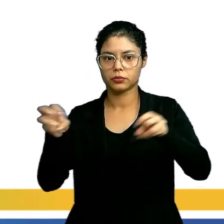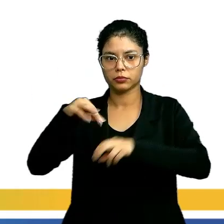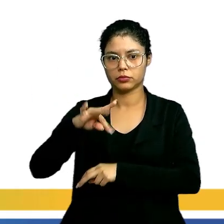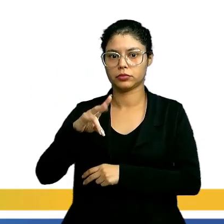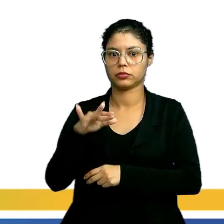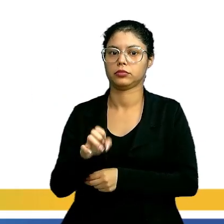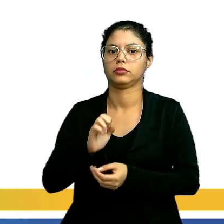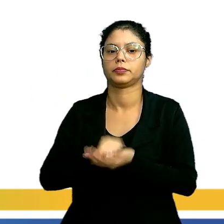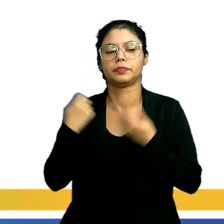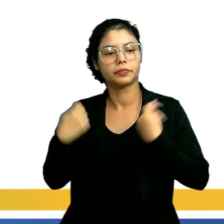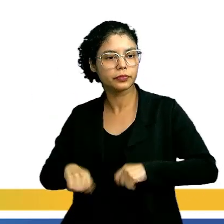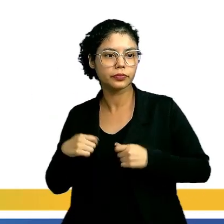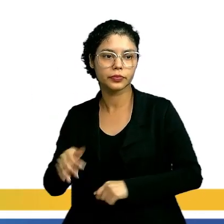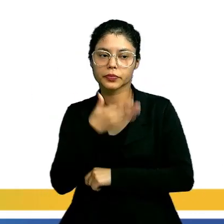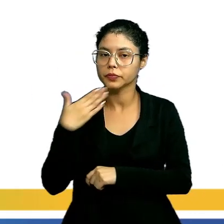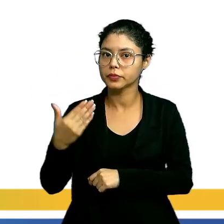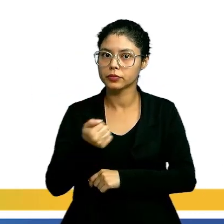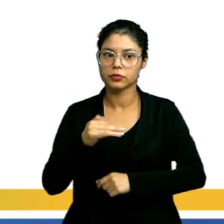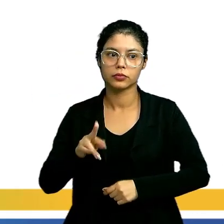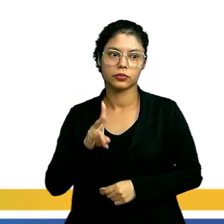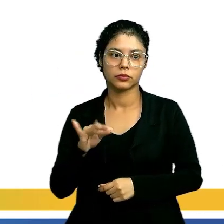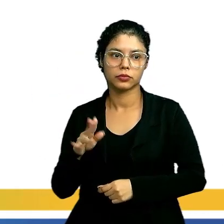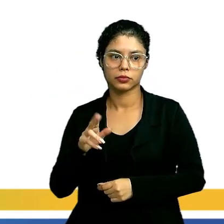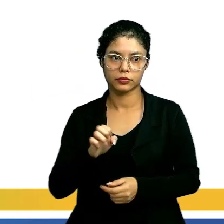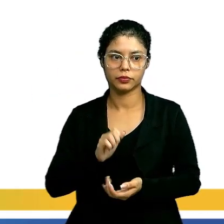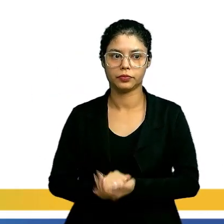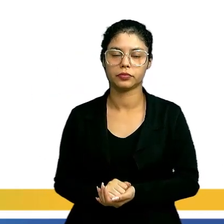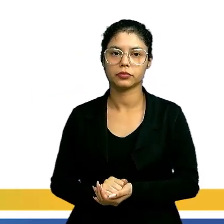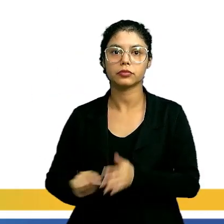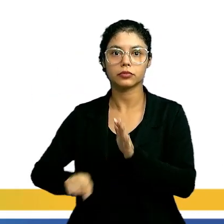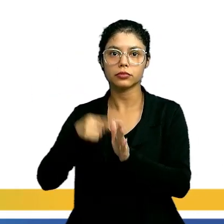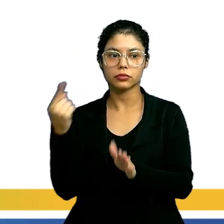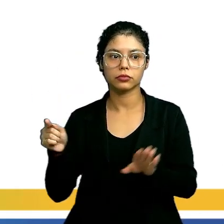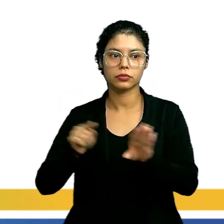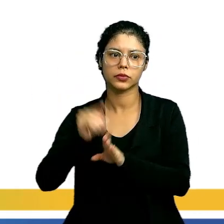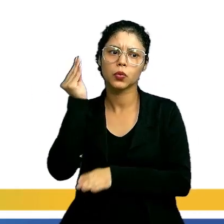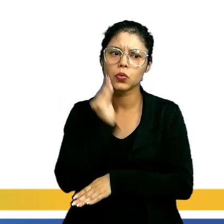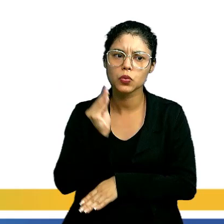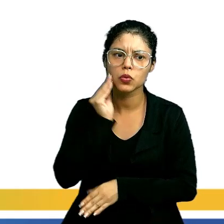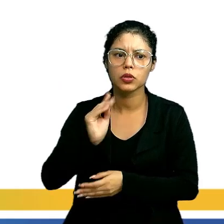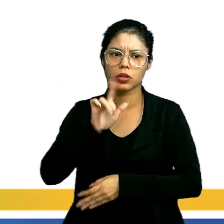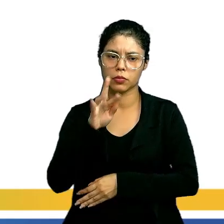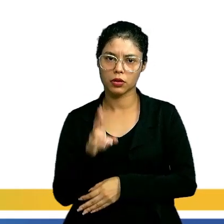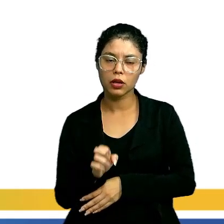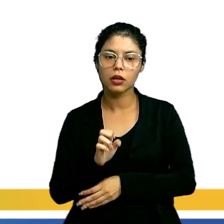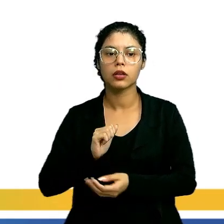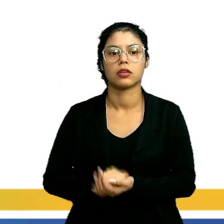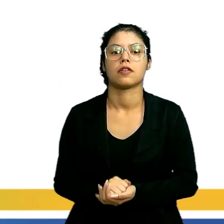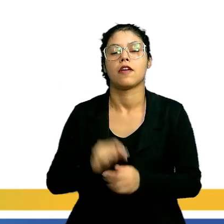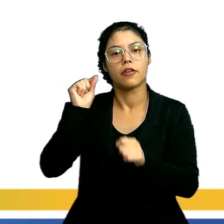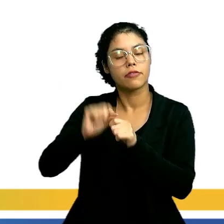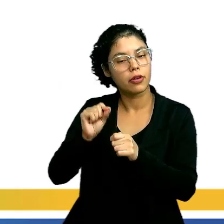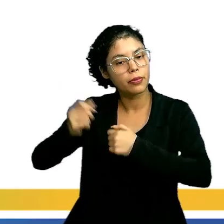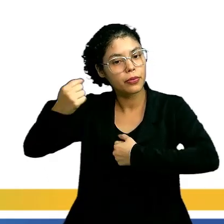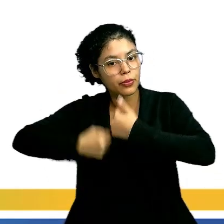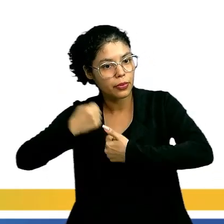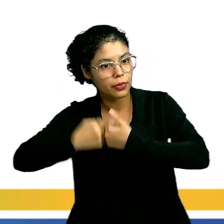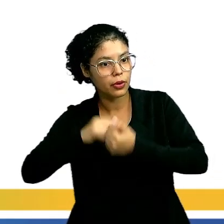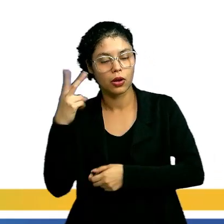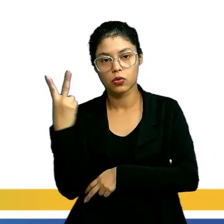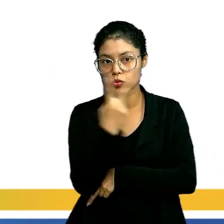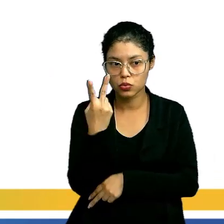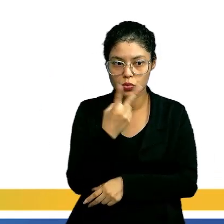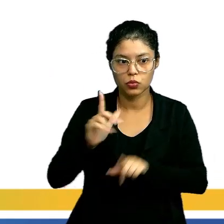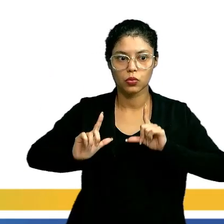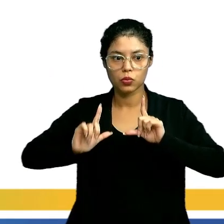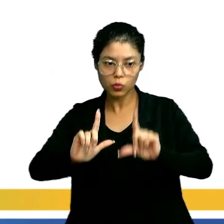e engrenagens que devem funcionar ininterruptamente. Nos primeiros testes, o lubrificante de cristal líquido fez o atrito entre as